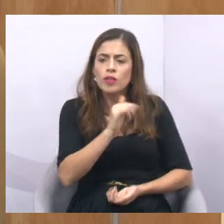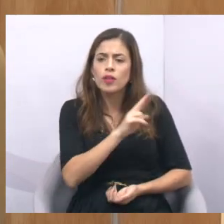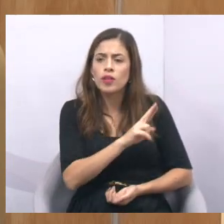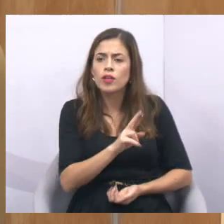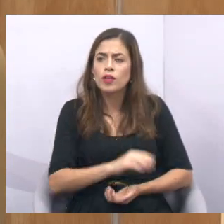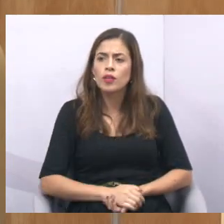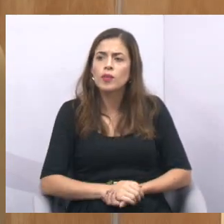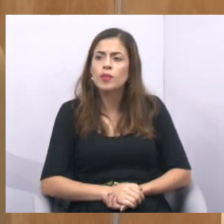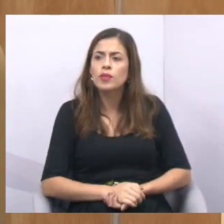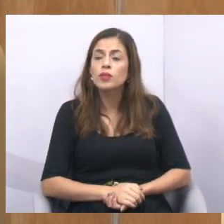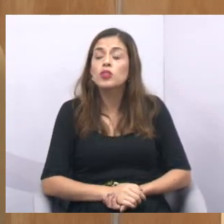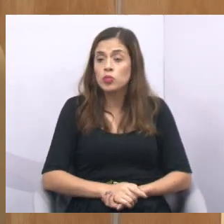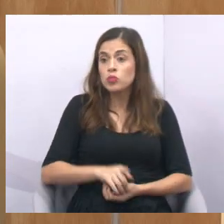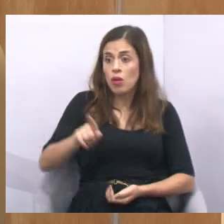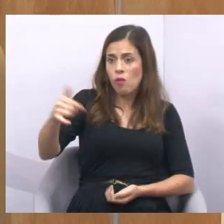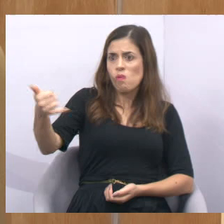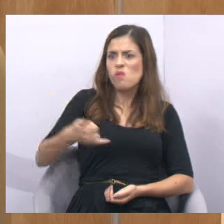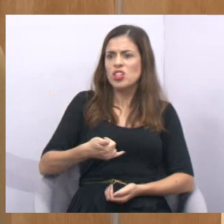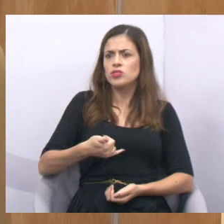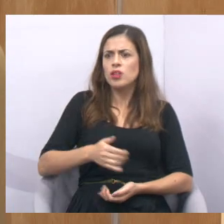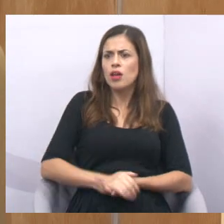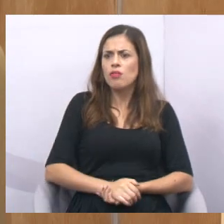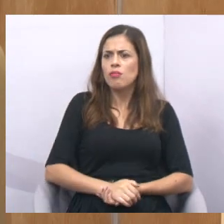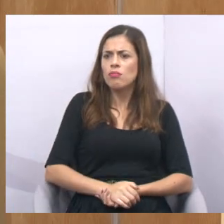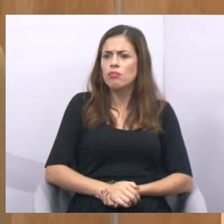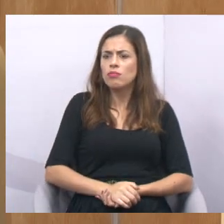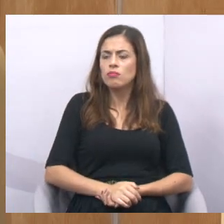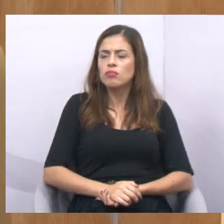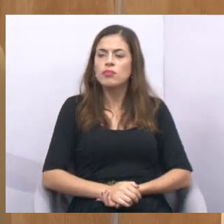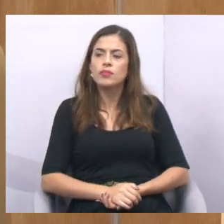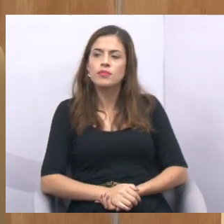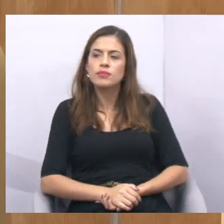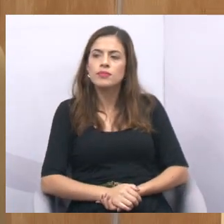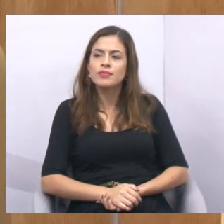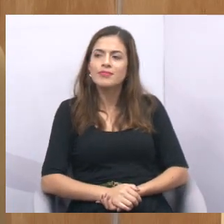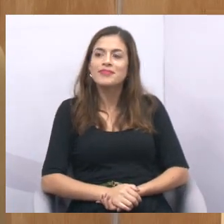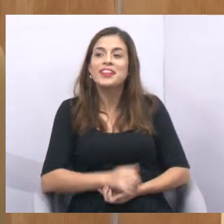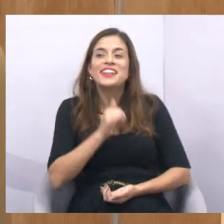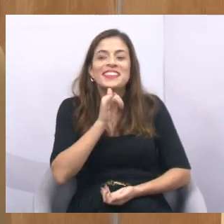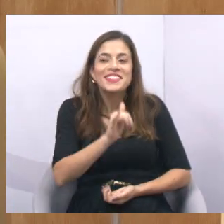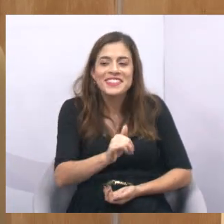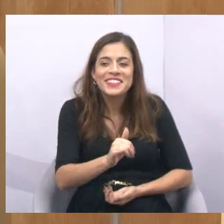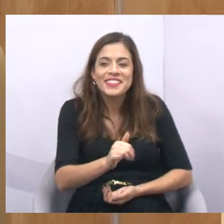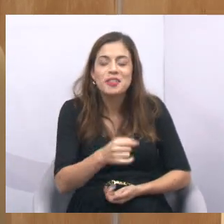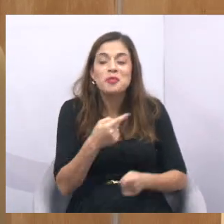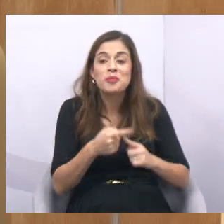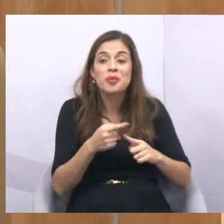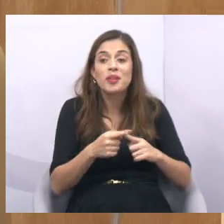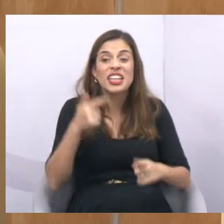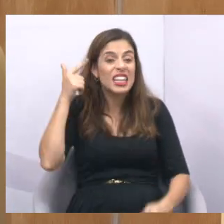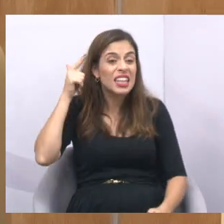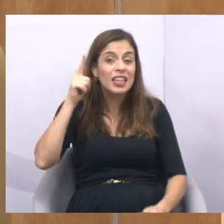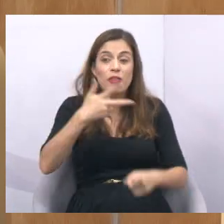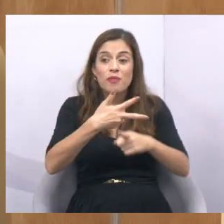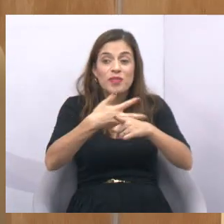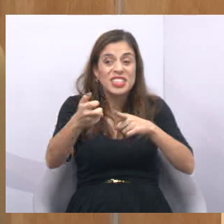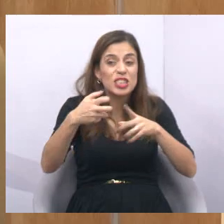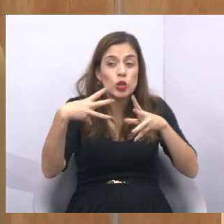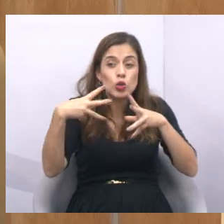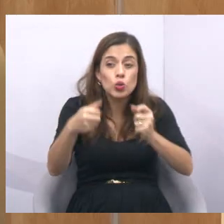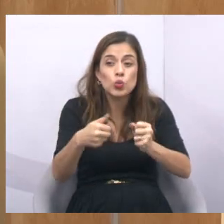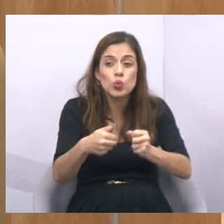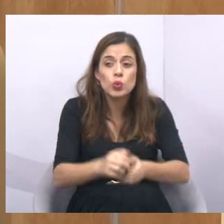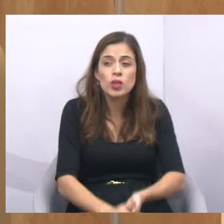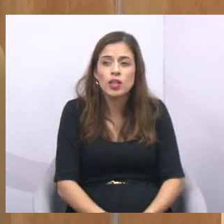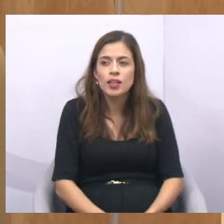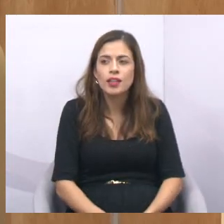Ele falou, então você vai dizer no final do Sul-Americano. E disse, porque nós ganhamos o Paulista, o Brasileiro e o Sul-Americano. E aí